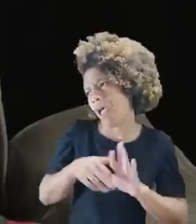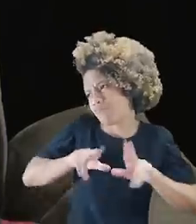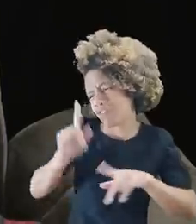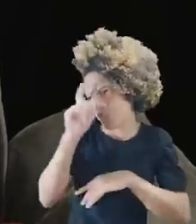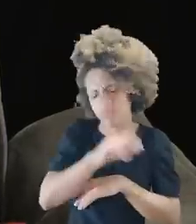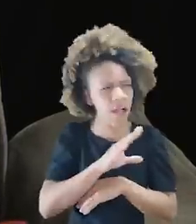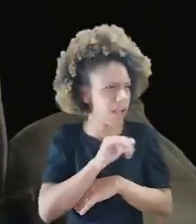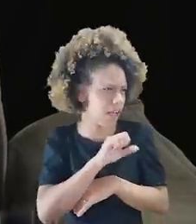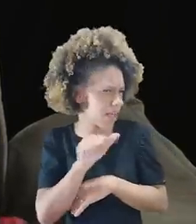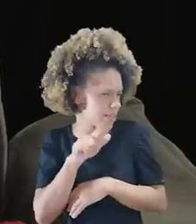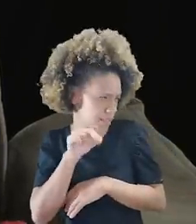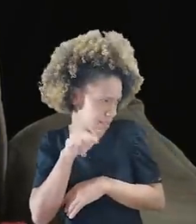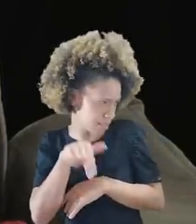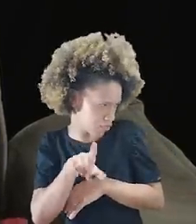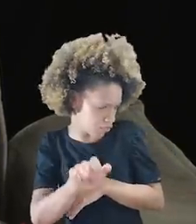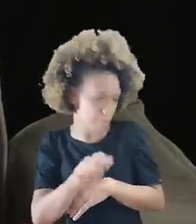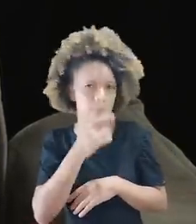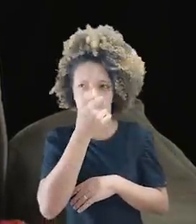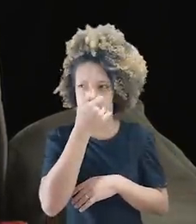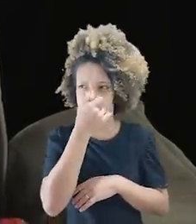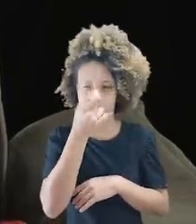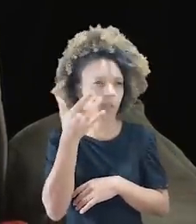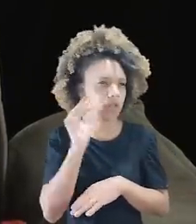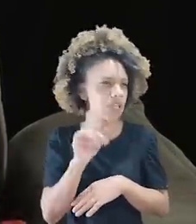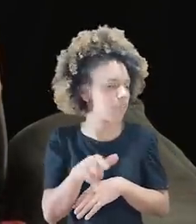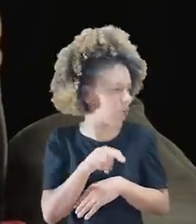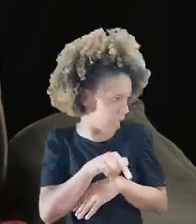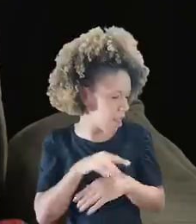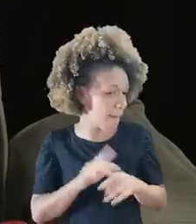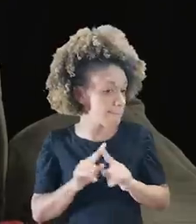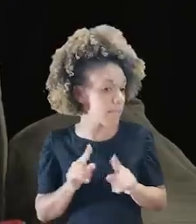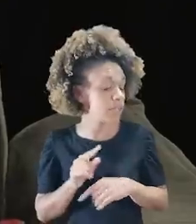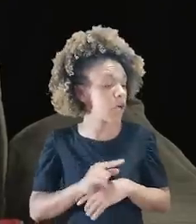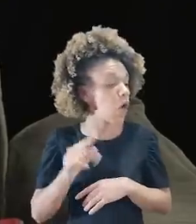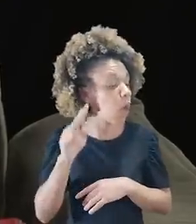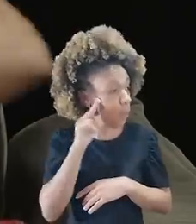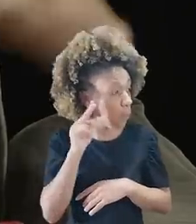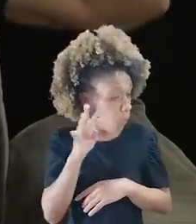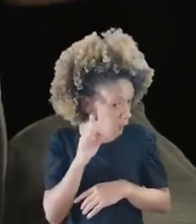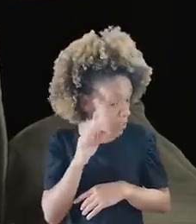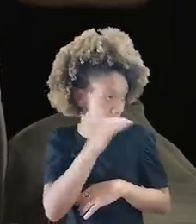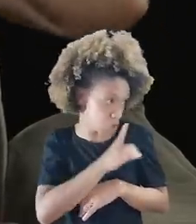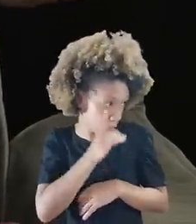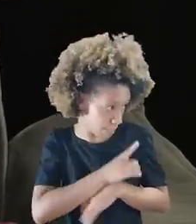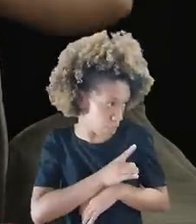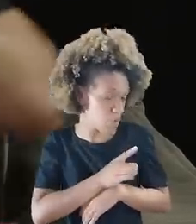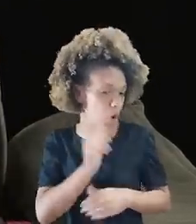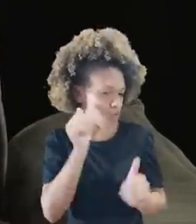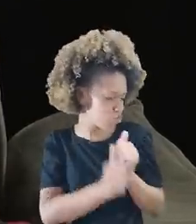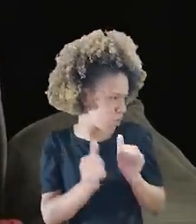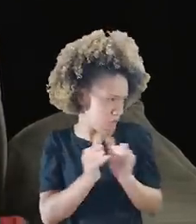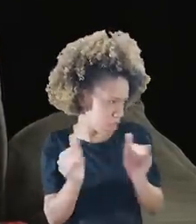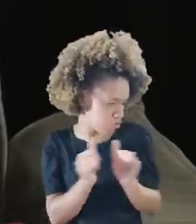Casagrande alguma coisa do tipo assim não sei se foi o Casagrande um cara que tipo vivia toda quarta e domingo jogo de futebol e tal aquela energia do